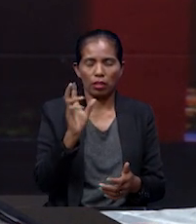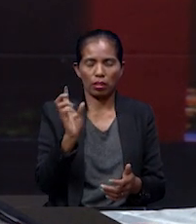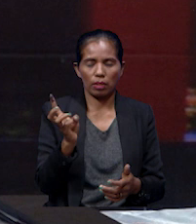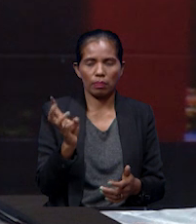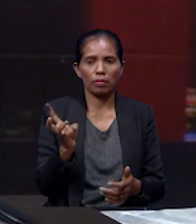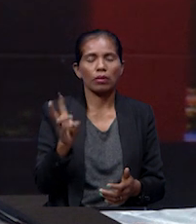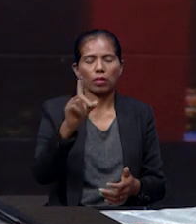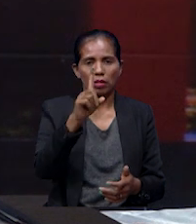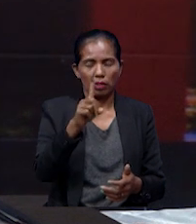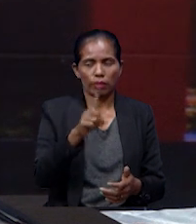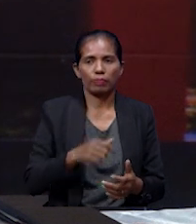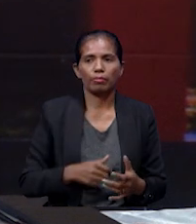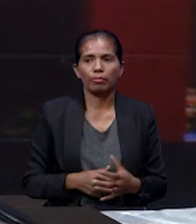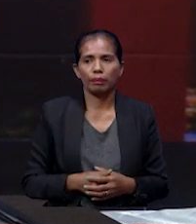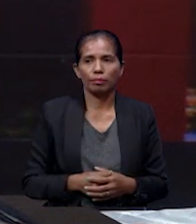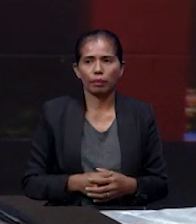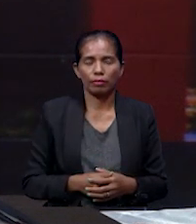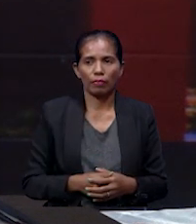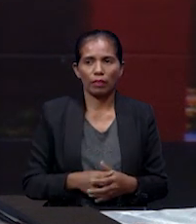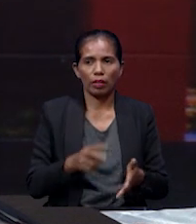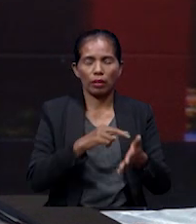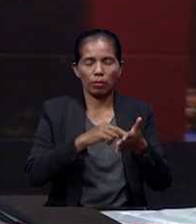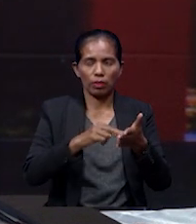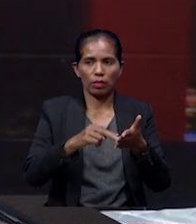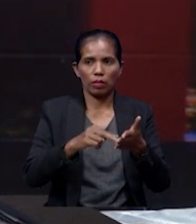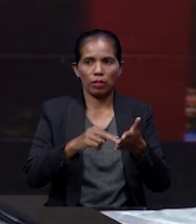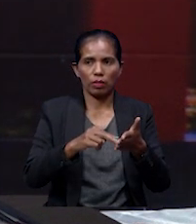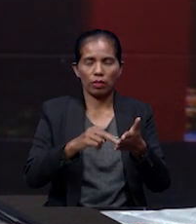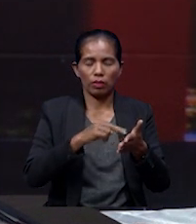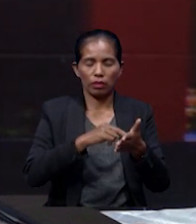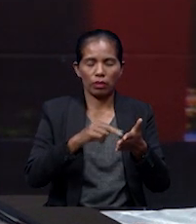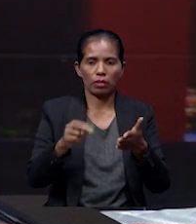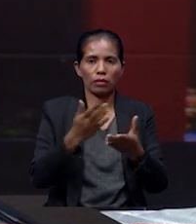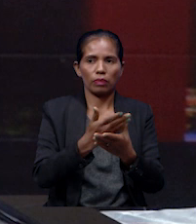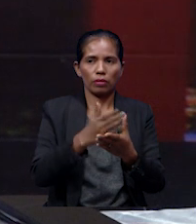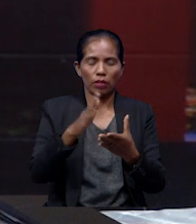372. Deve nenhum número, né? Faiba, candidato